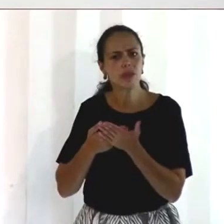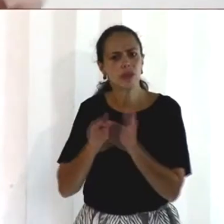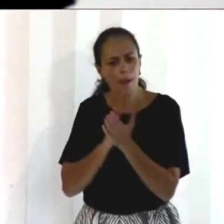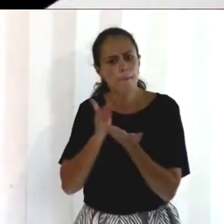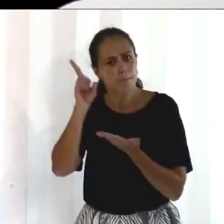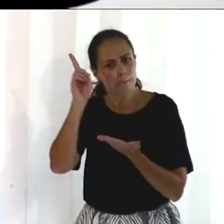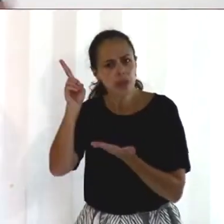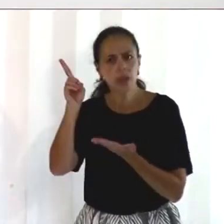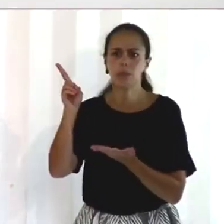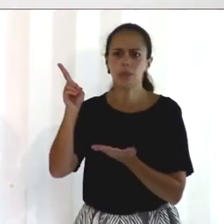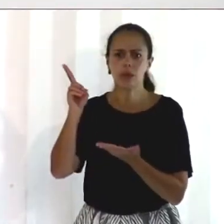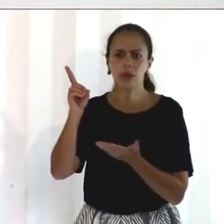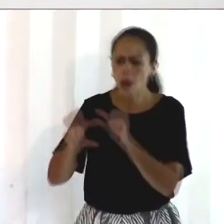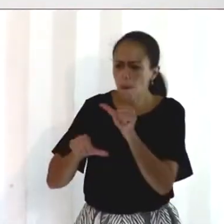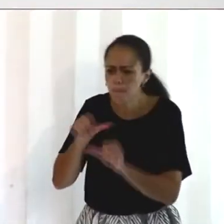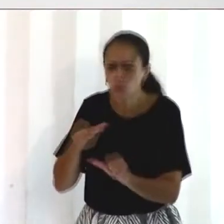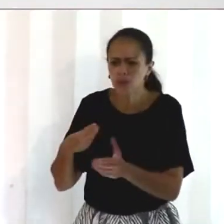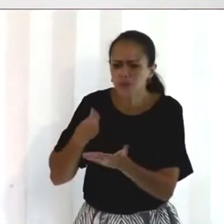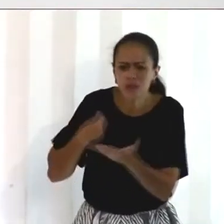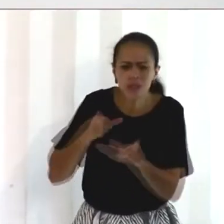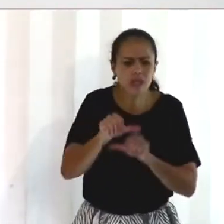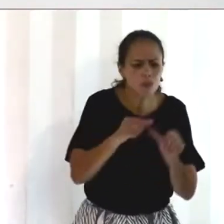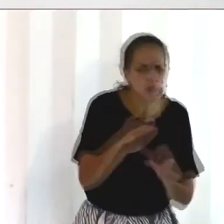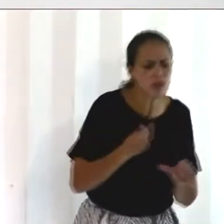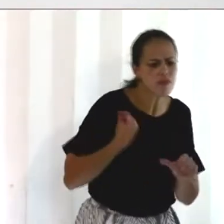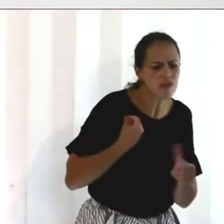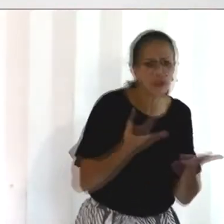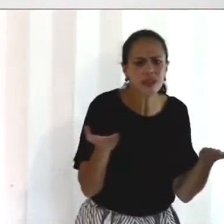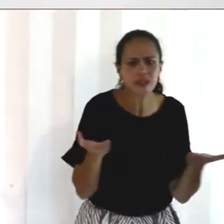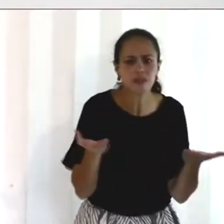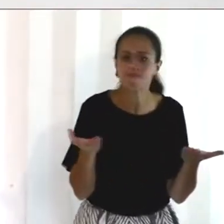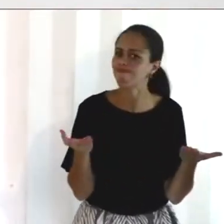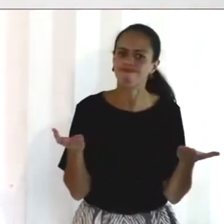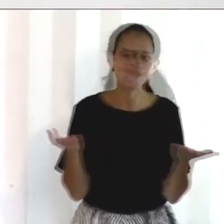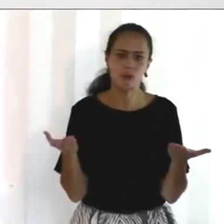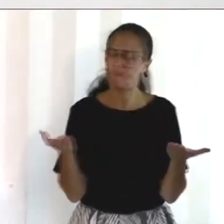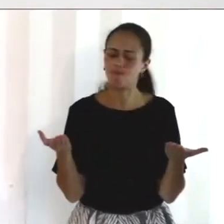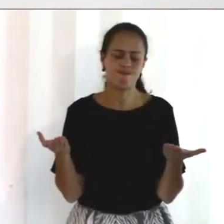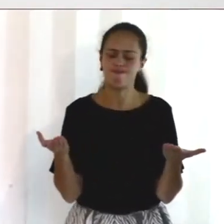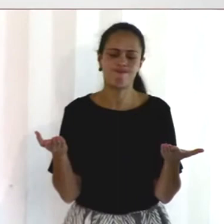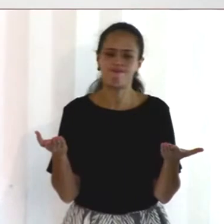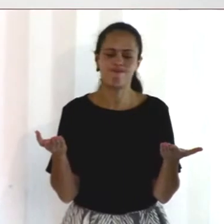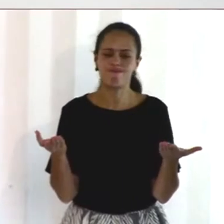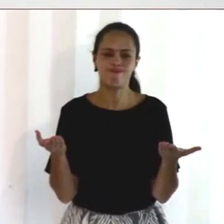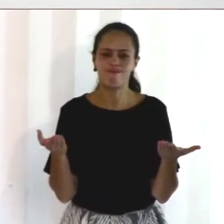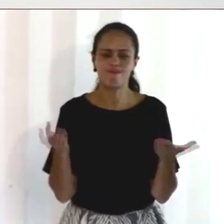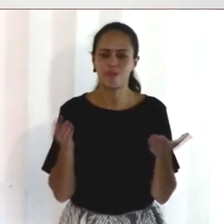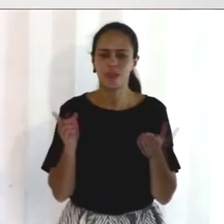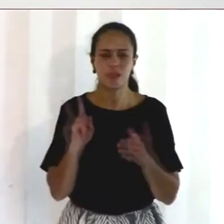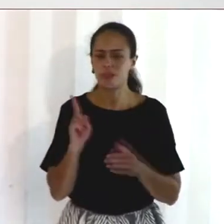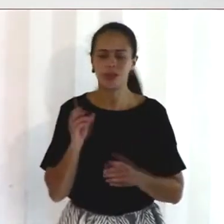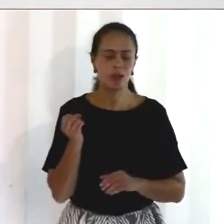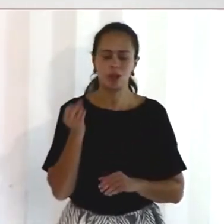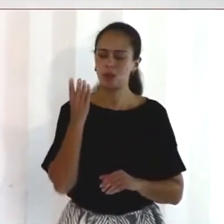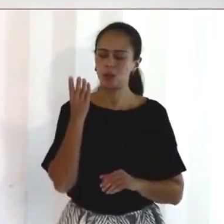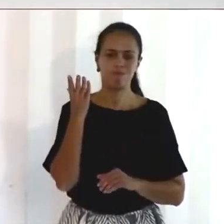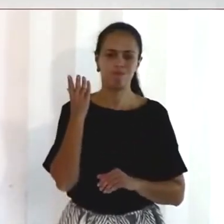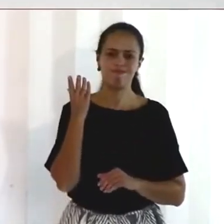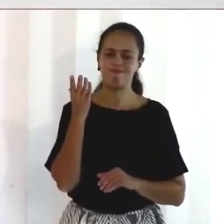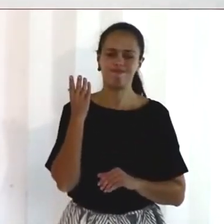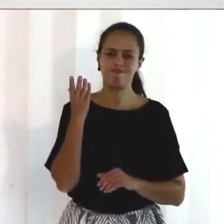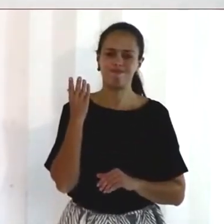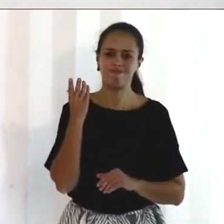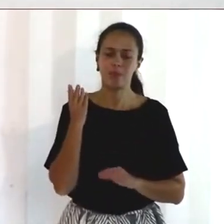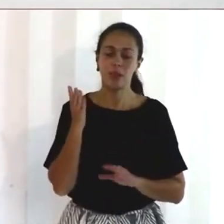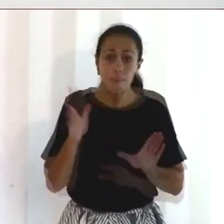Obviamente, possivelmente, isso não aconteceu, talvez nunca nem acontecerá, mas eu gostaria